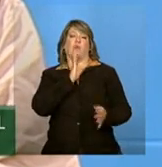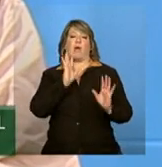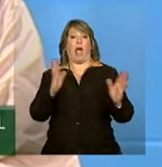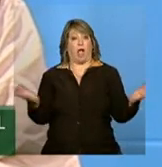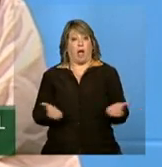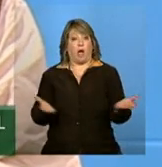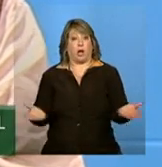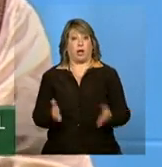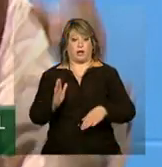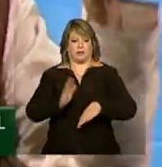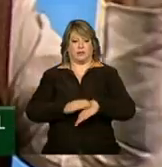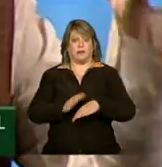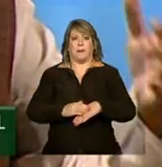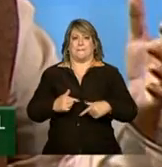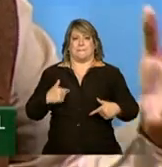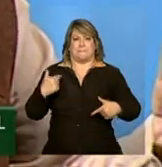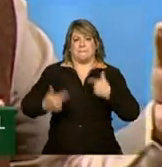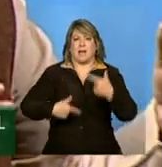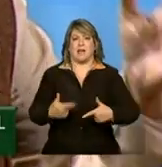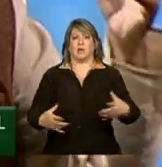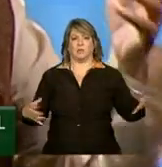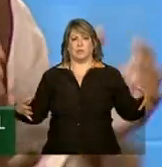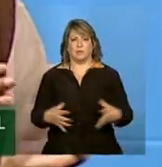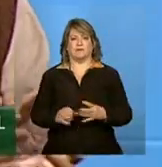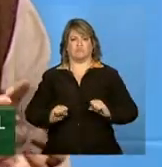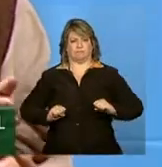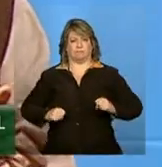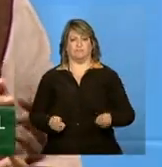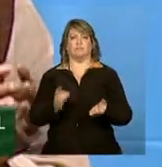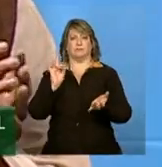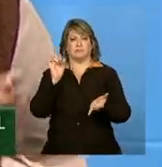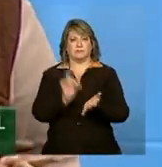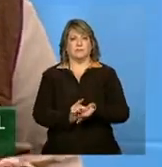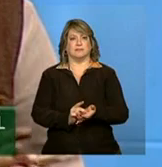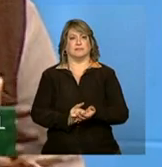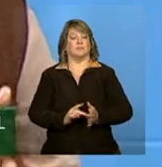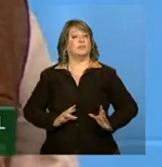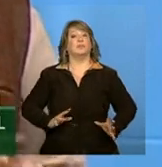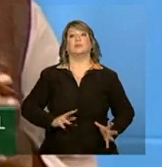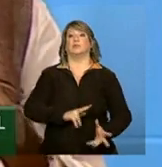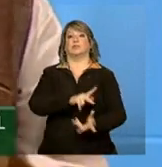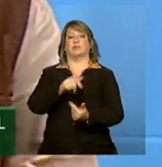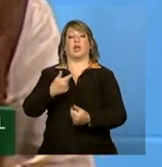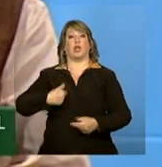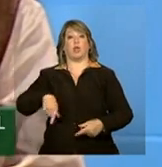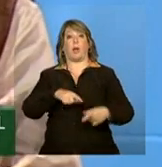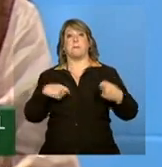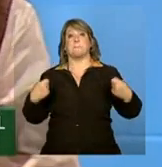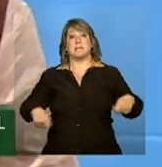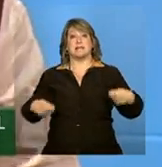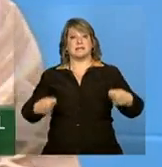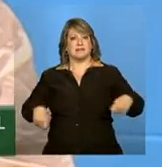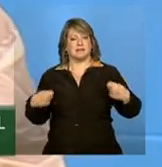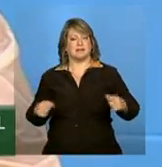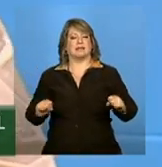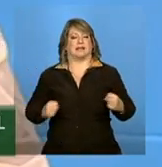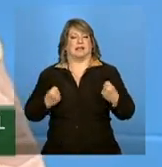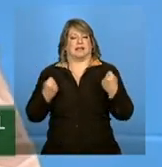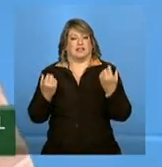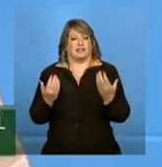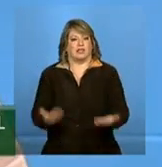hora de criarmos, na prática, um movimento verdadeiramente internacional. A gente precisa dedicar o